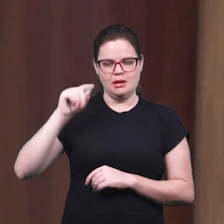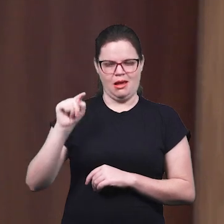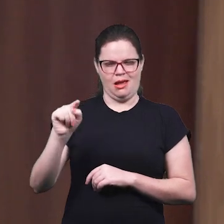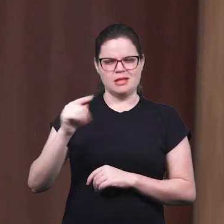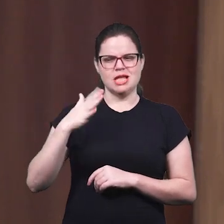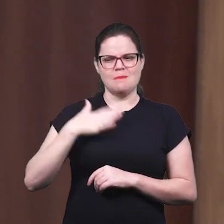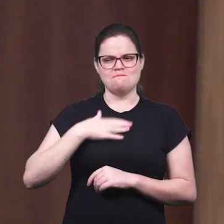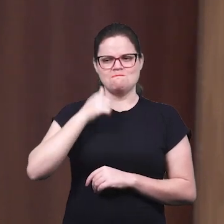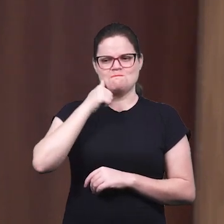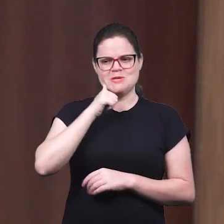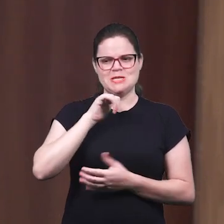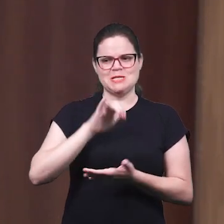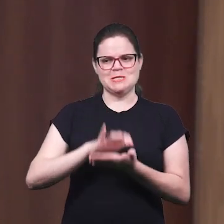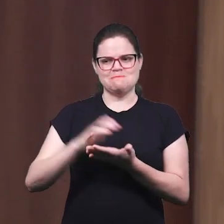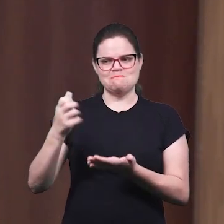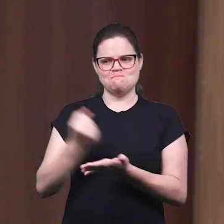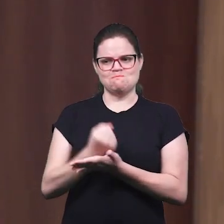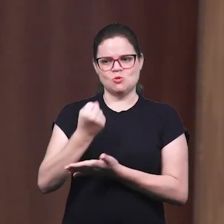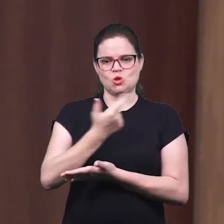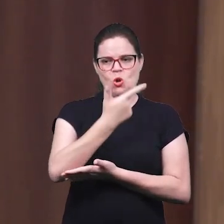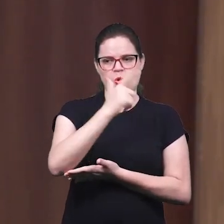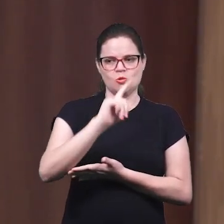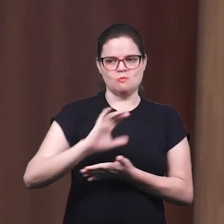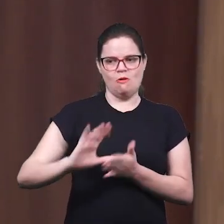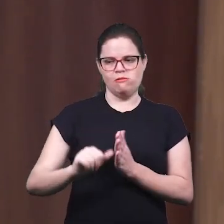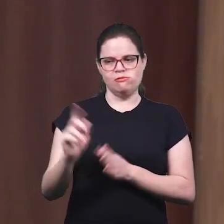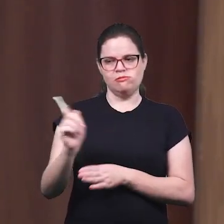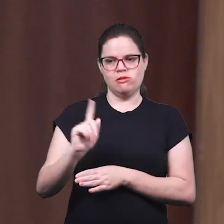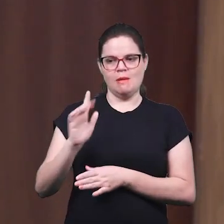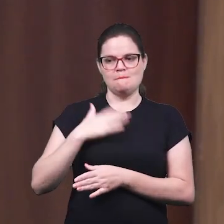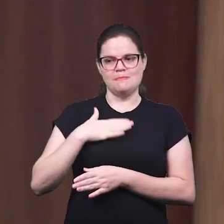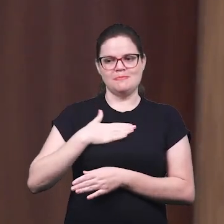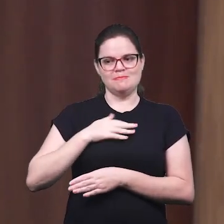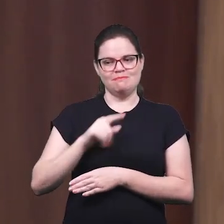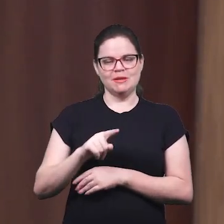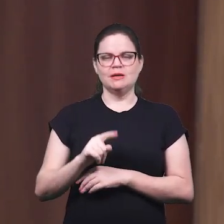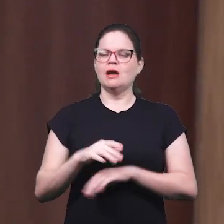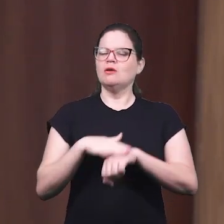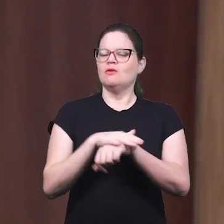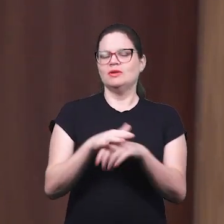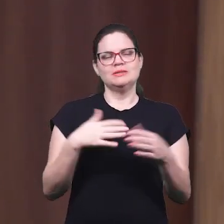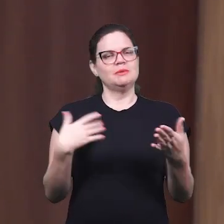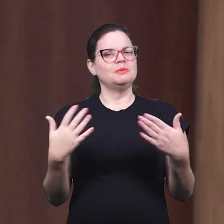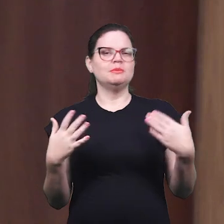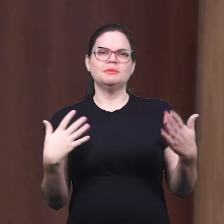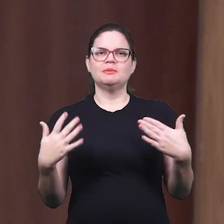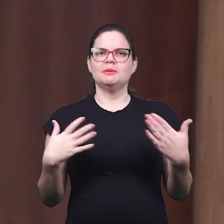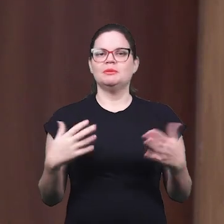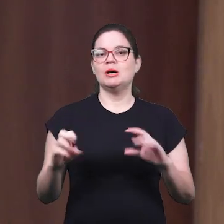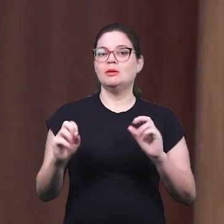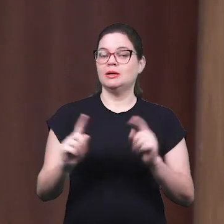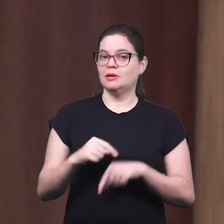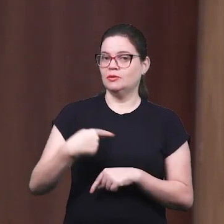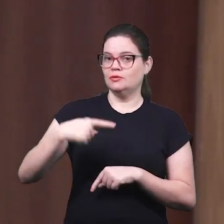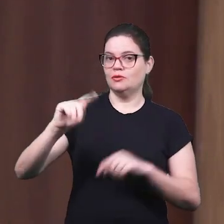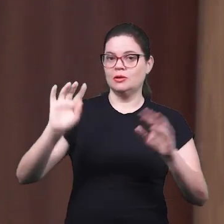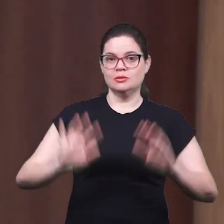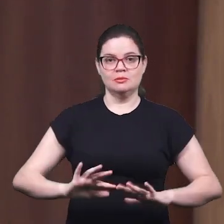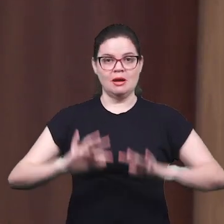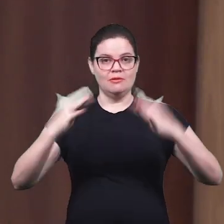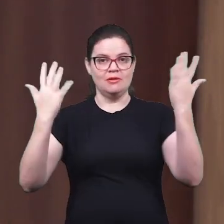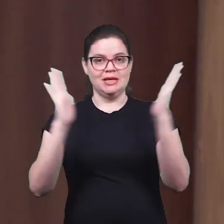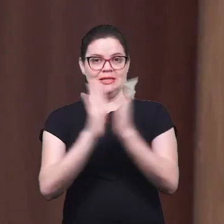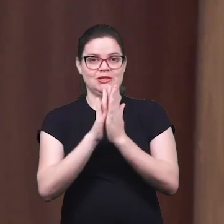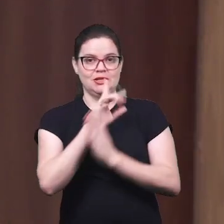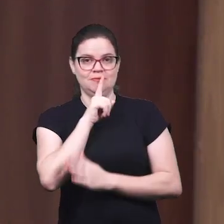esse. Aí começou lá, papo vai e tal. E aí depois fomos numa festa de